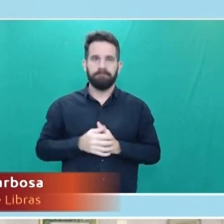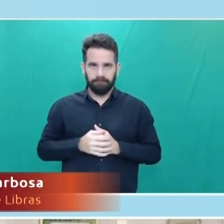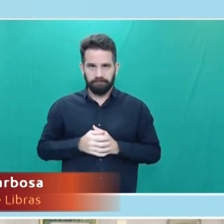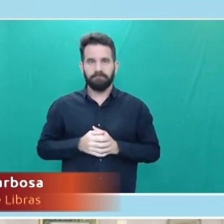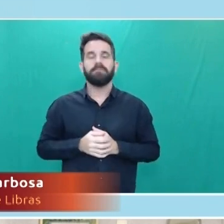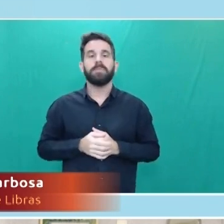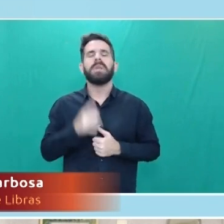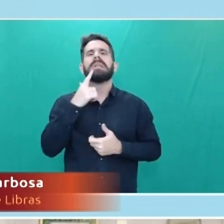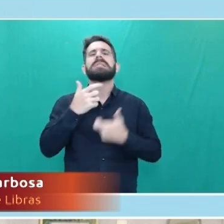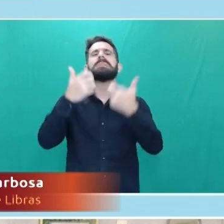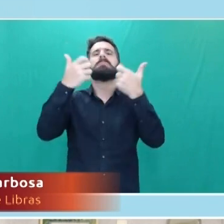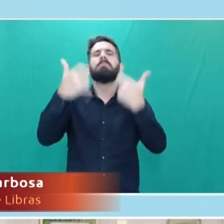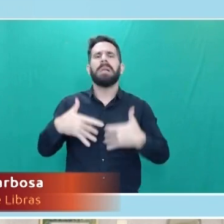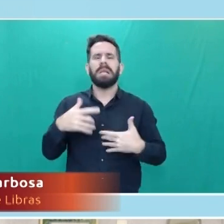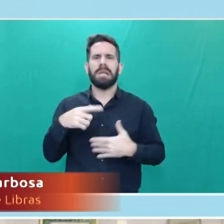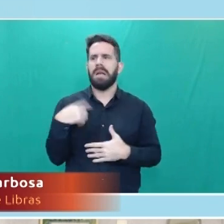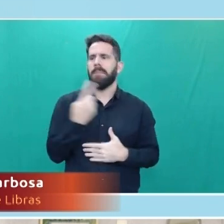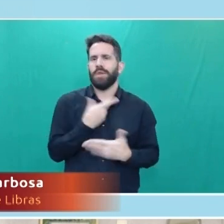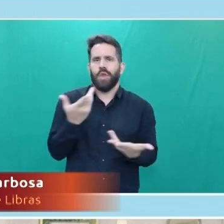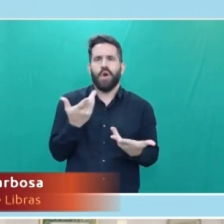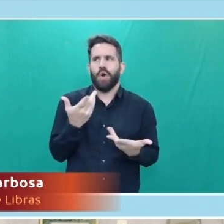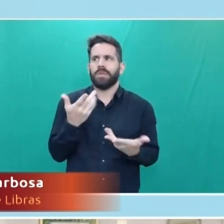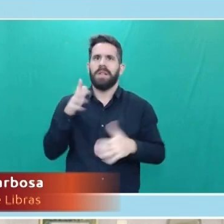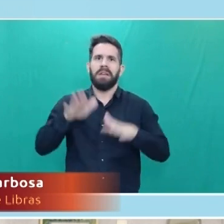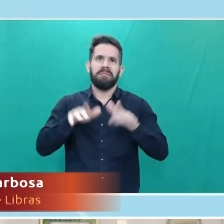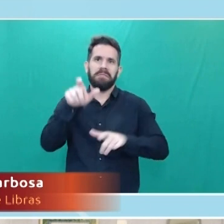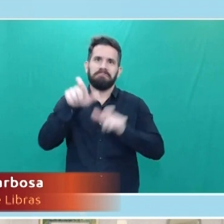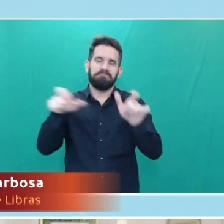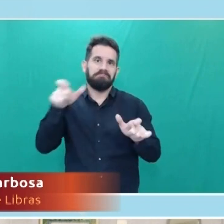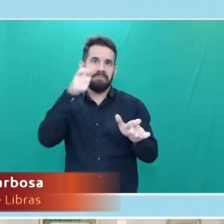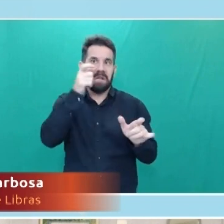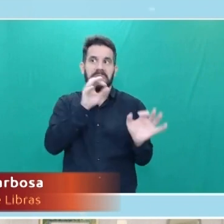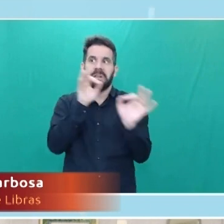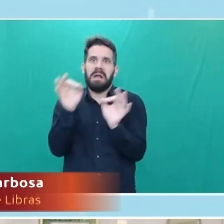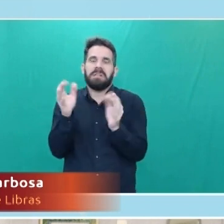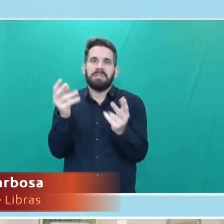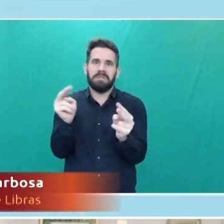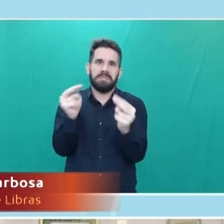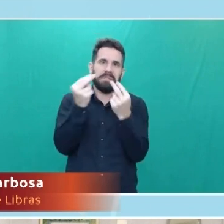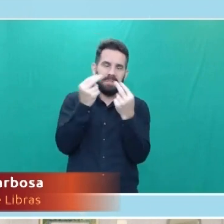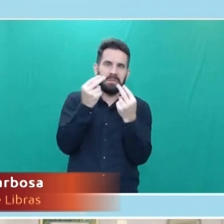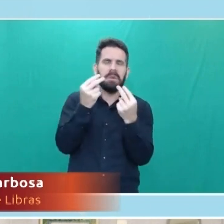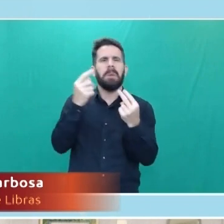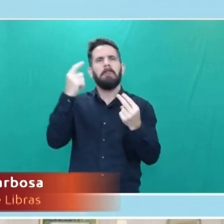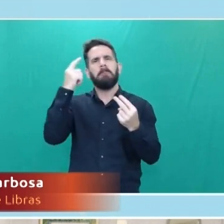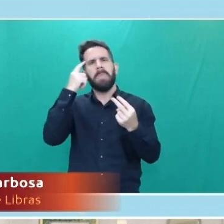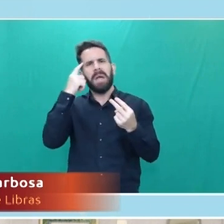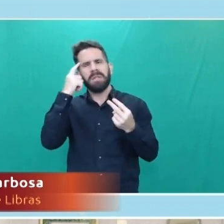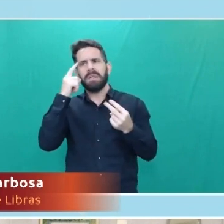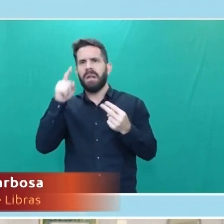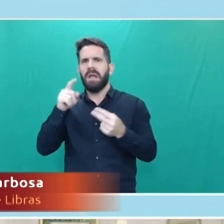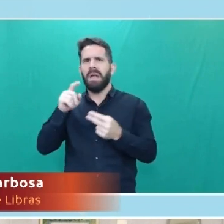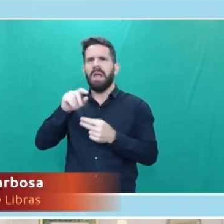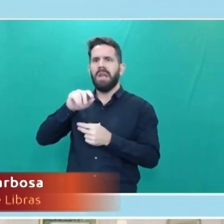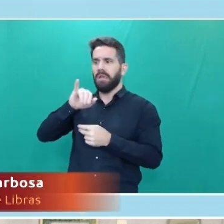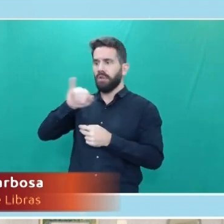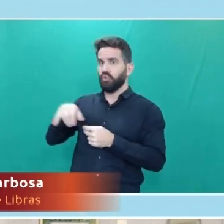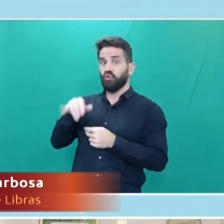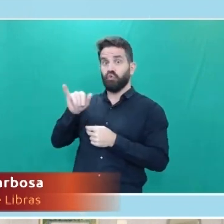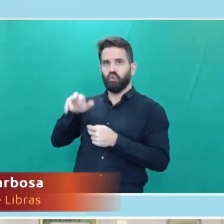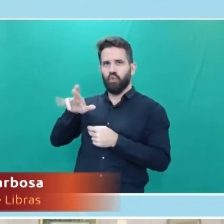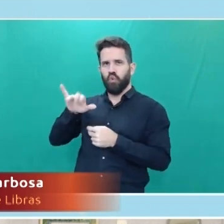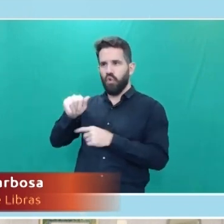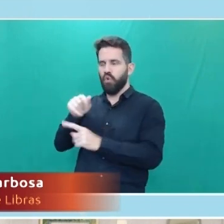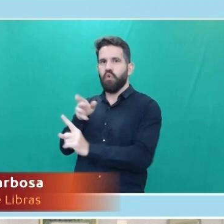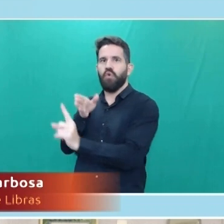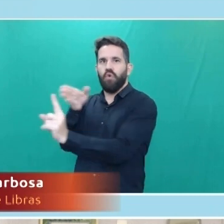nosso público, que muitas vezes não compreende especificamente o que significa isso, né? Uma injúria ao indivíduo, uma injúria à coletividade. Por exemplo, um caso que a gente